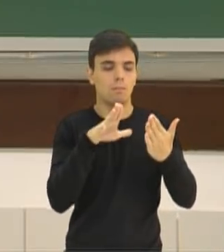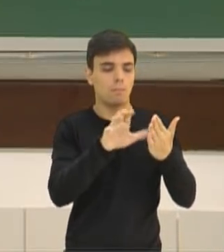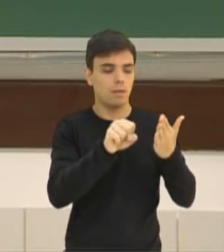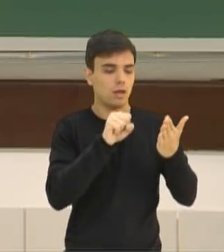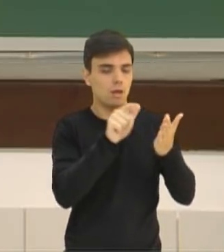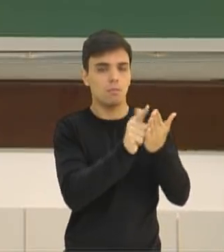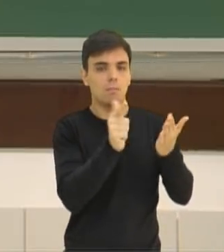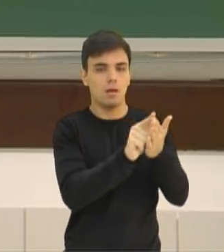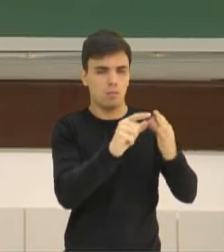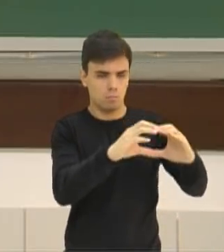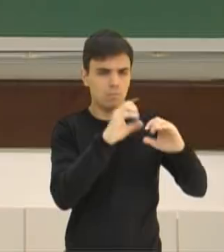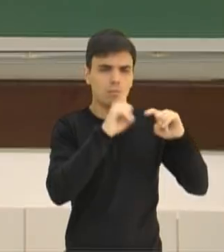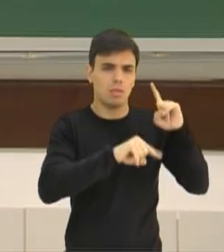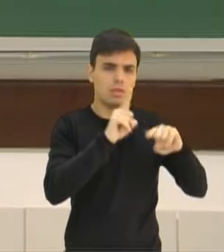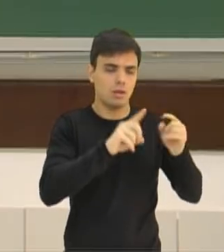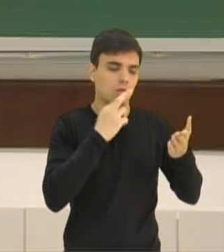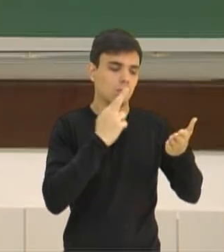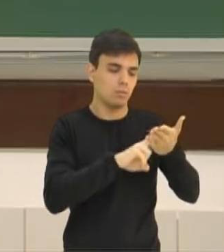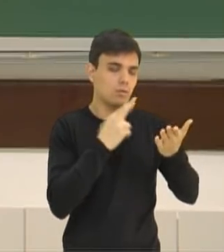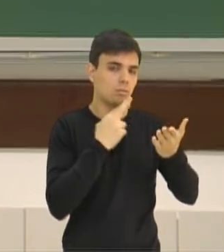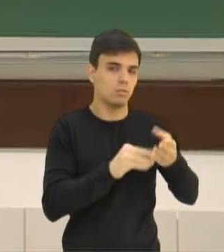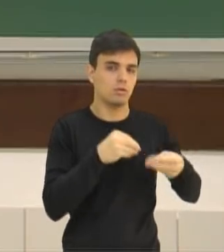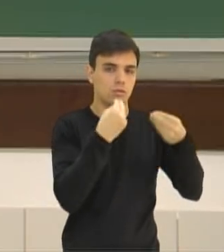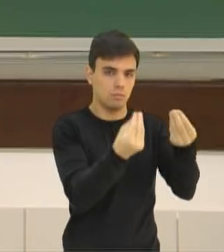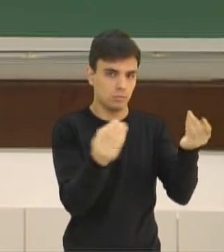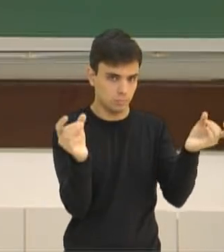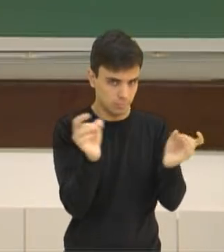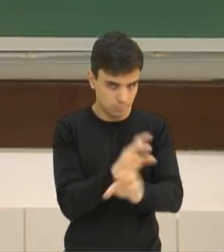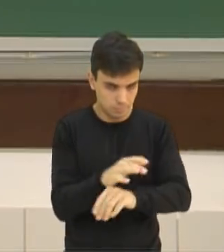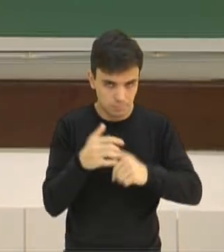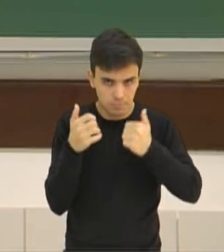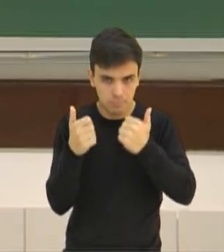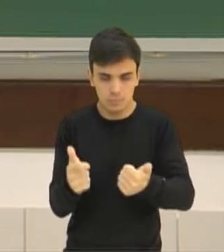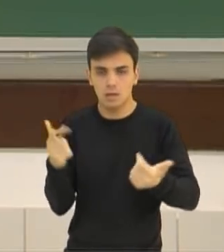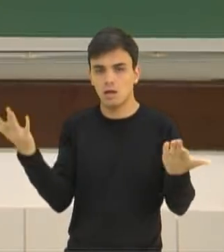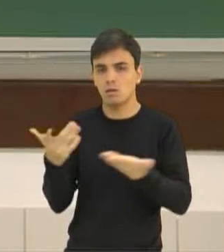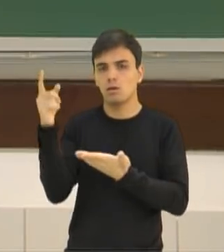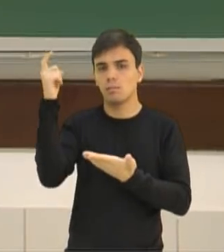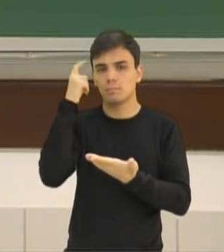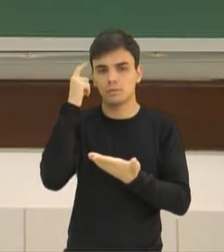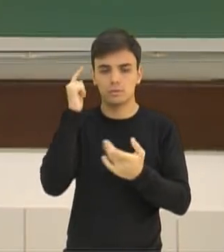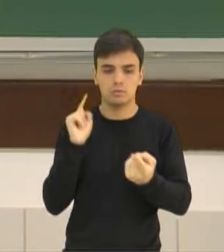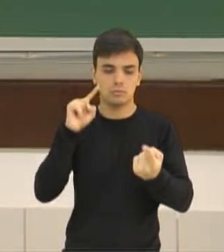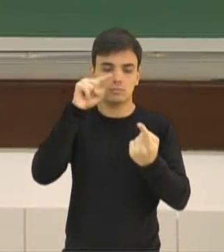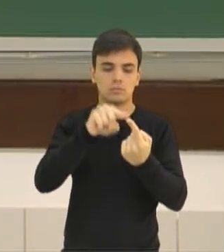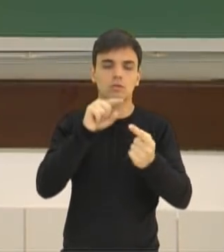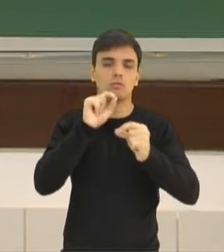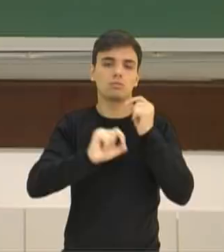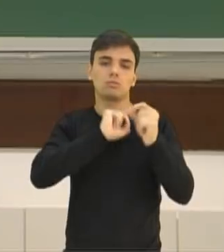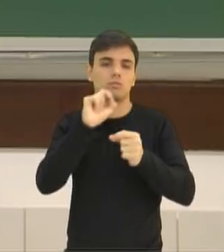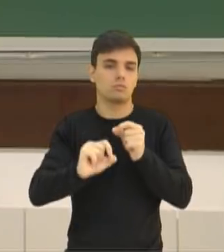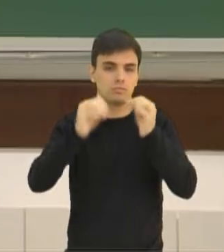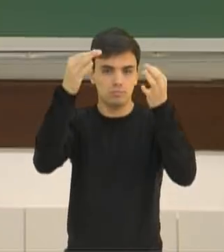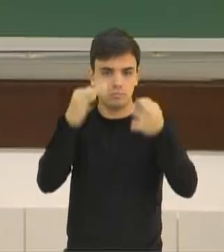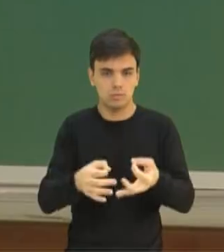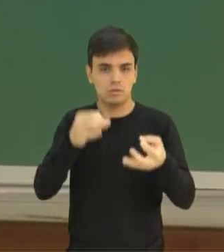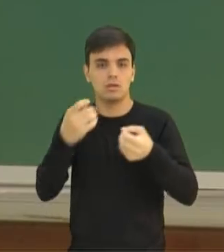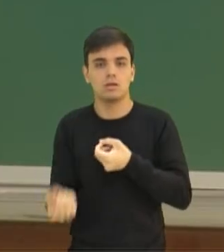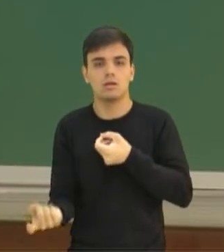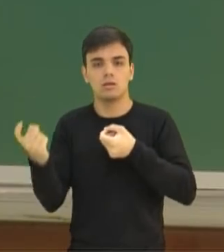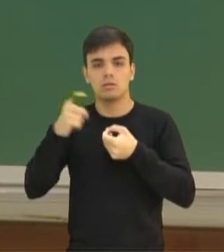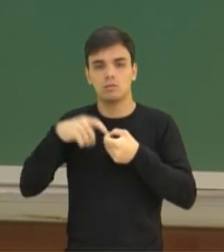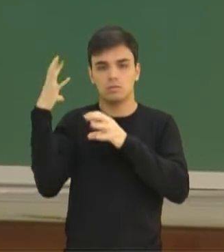as atividades, certo? Dito tudo isso, então, vamos pensar ali no nosso objetivo, que é justamente retomar